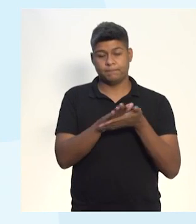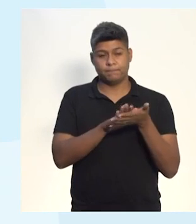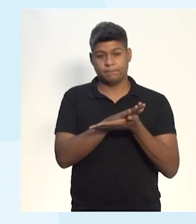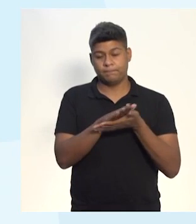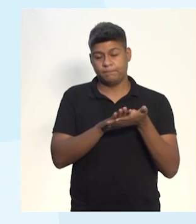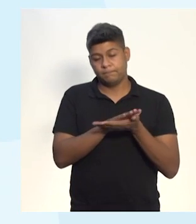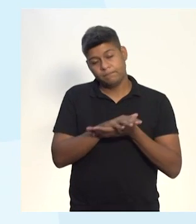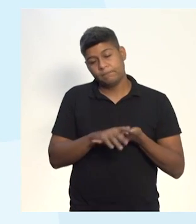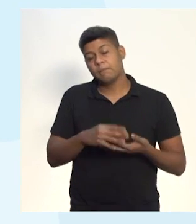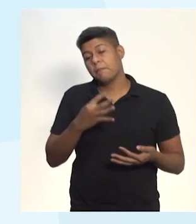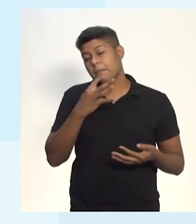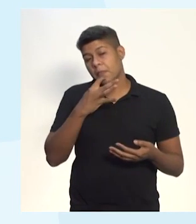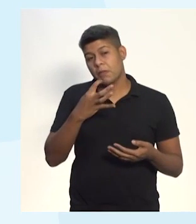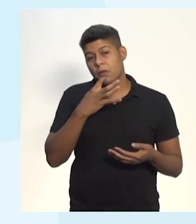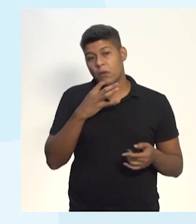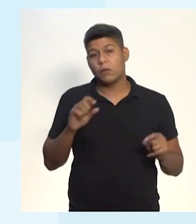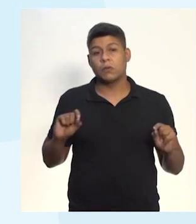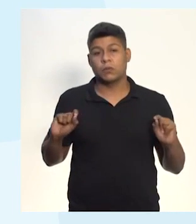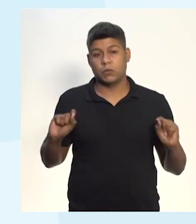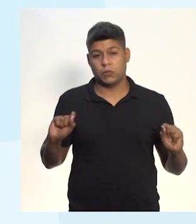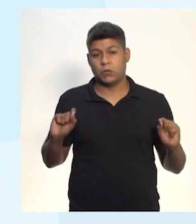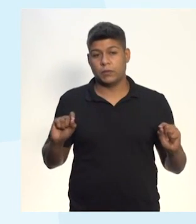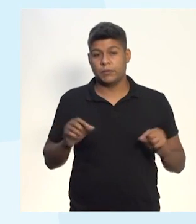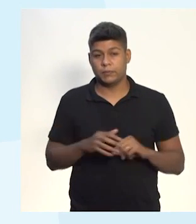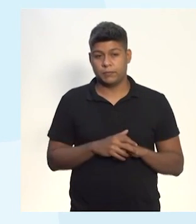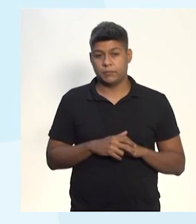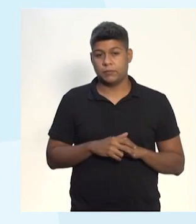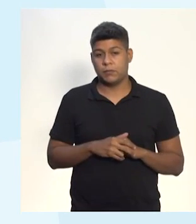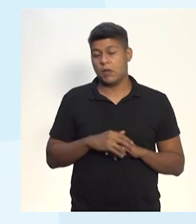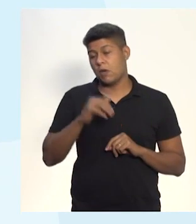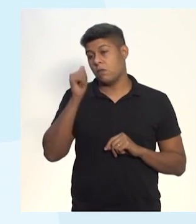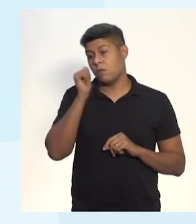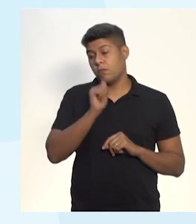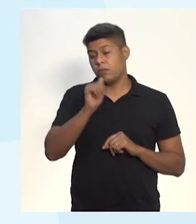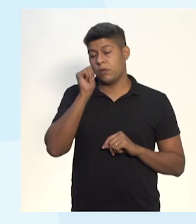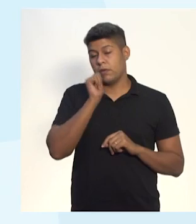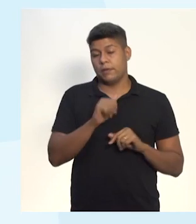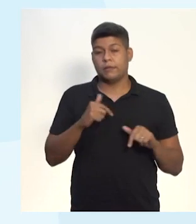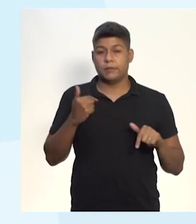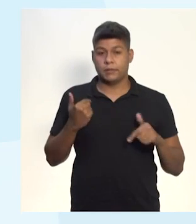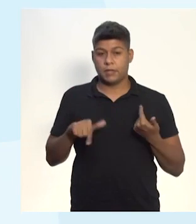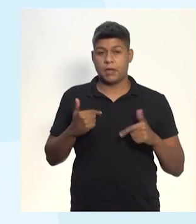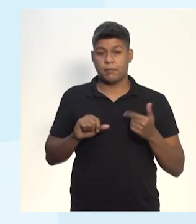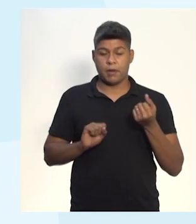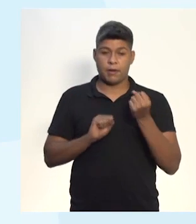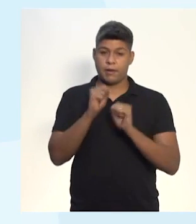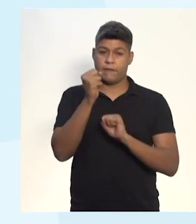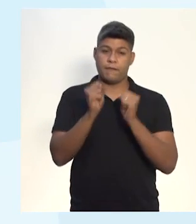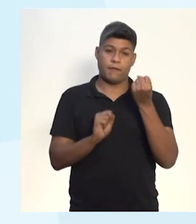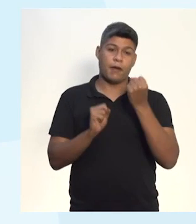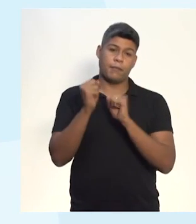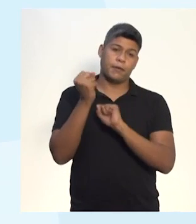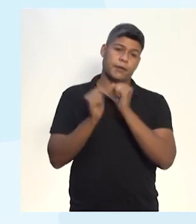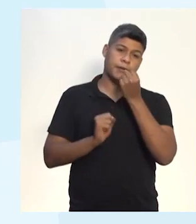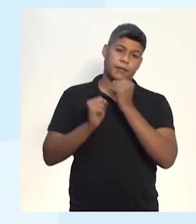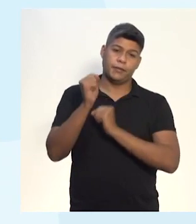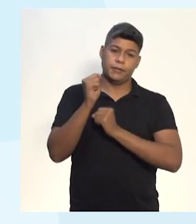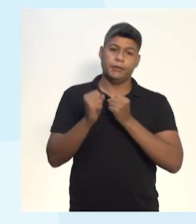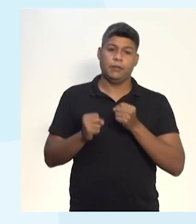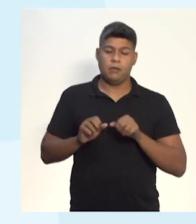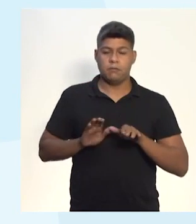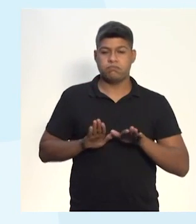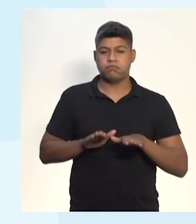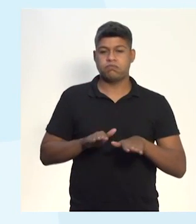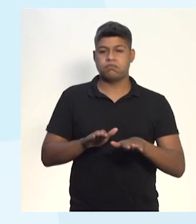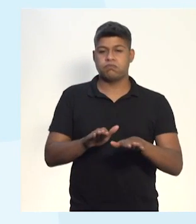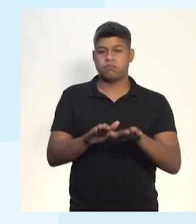É quando ele conhece uma das moças que trabalhava em sua fábrica. Ela era costureira e